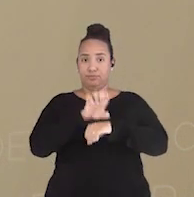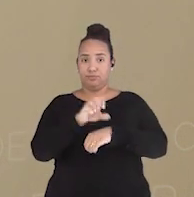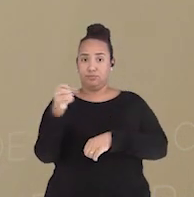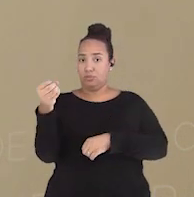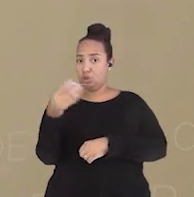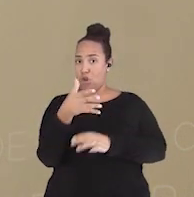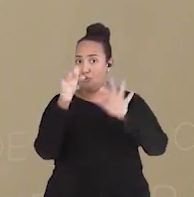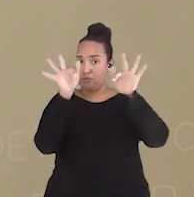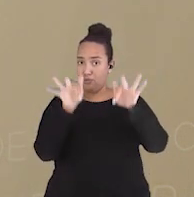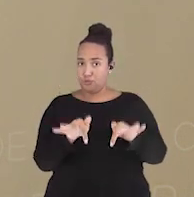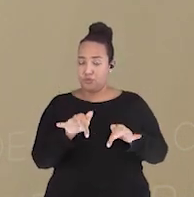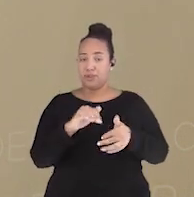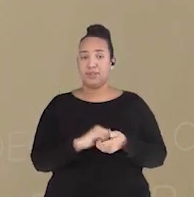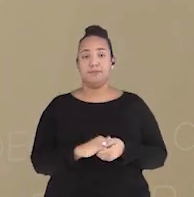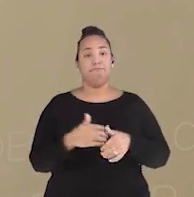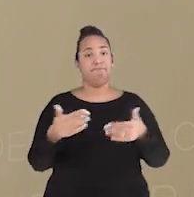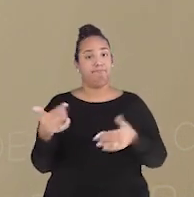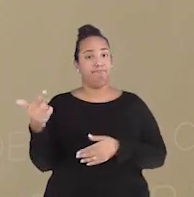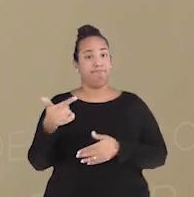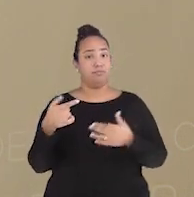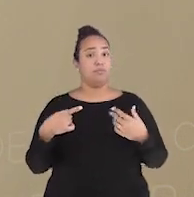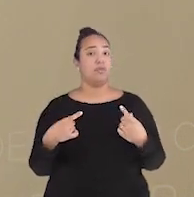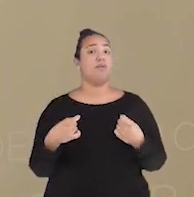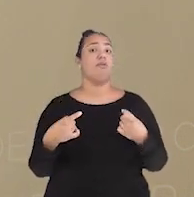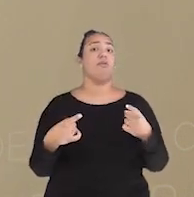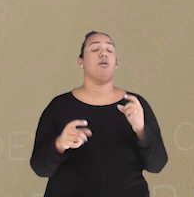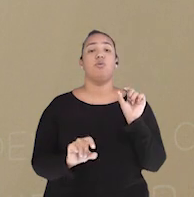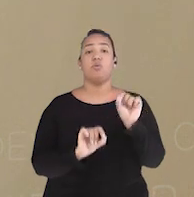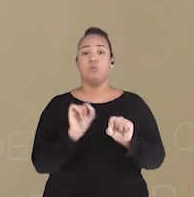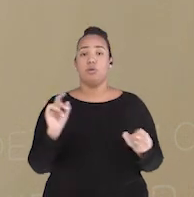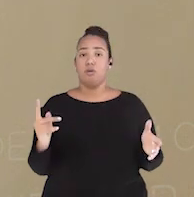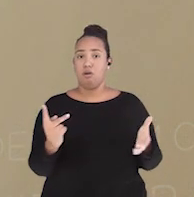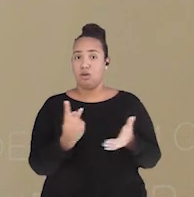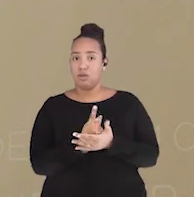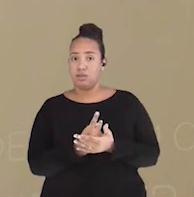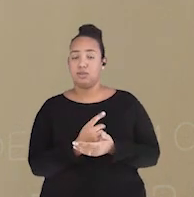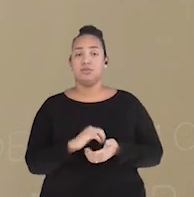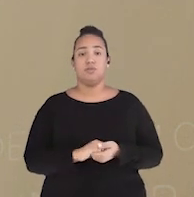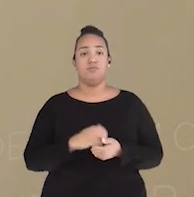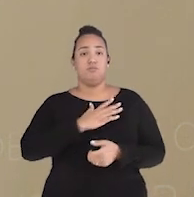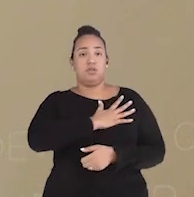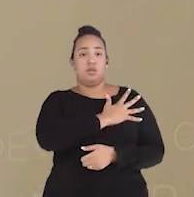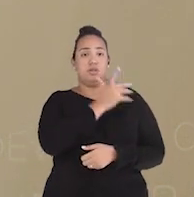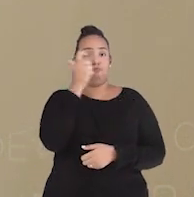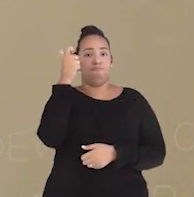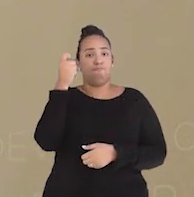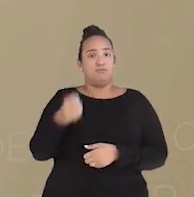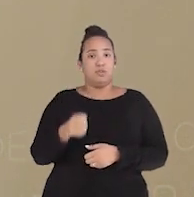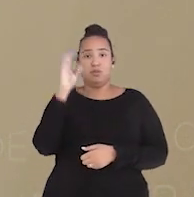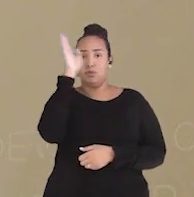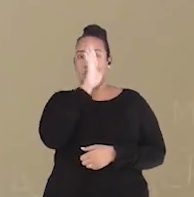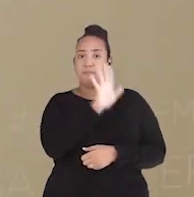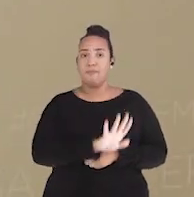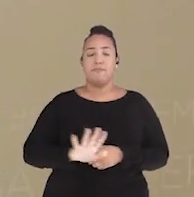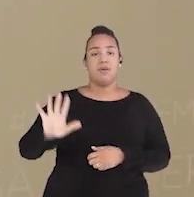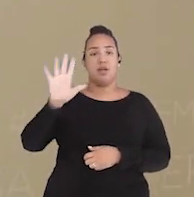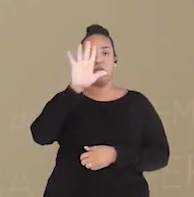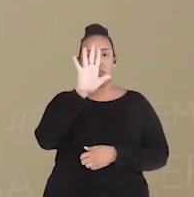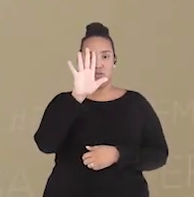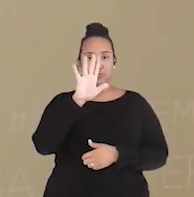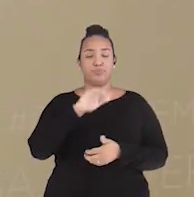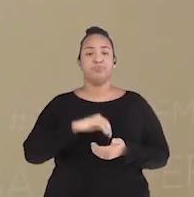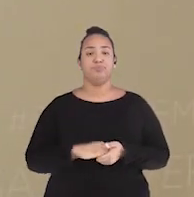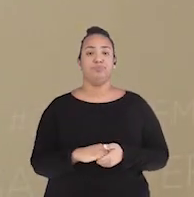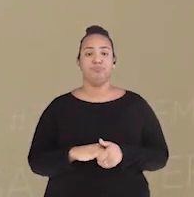querismo. A luta na Segunda Guerra estimulou a contestação da ditadura internamente no Brasil.